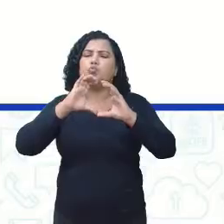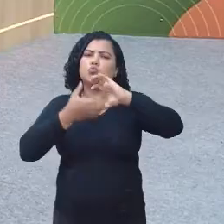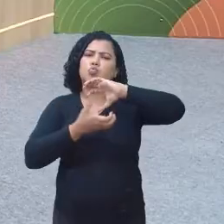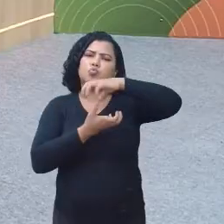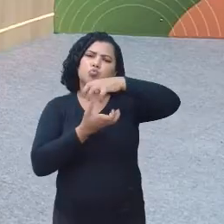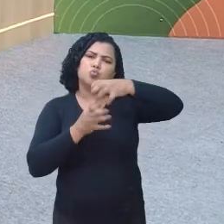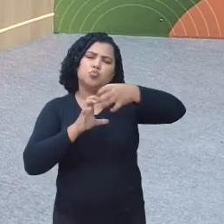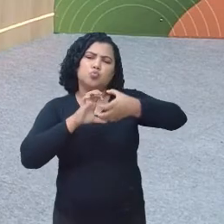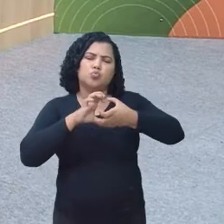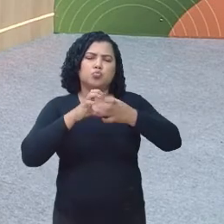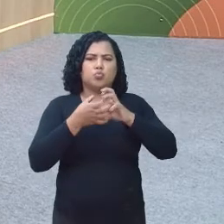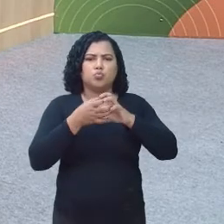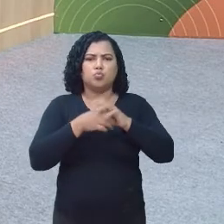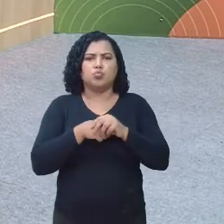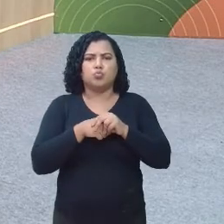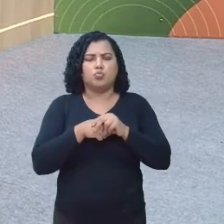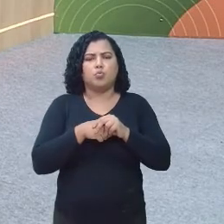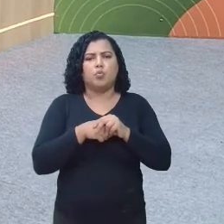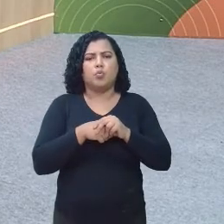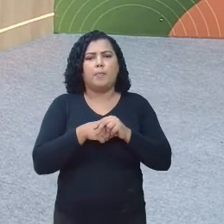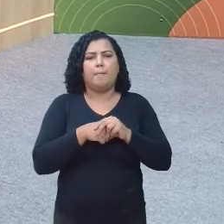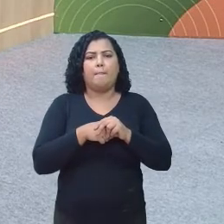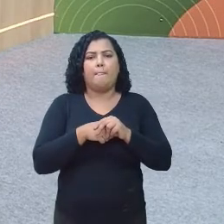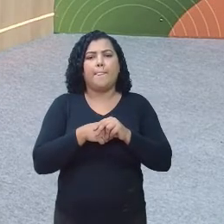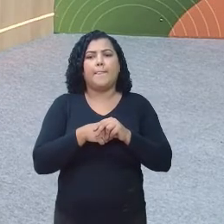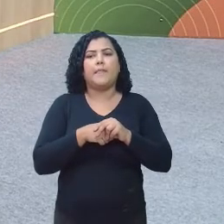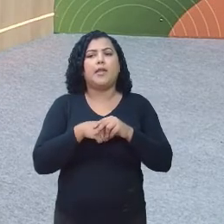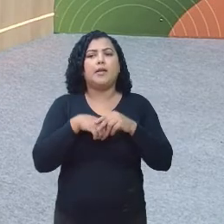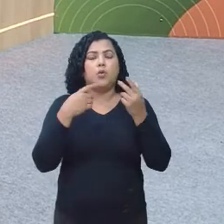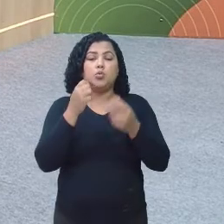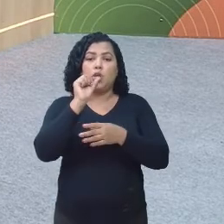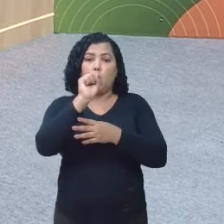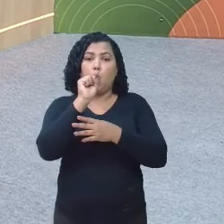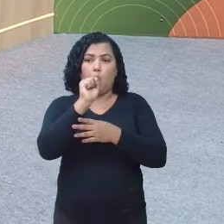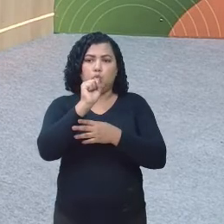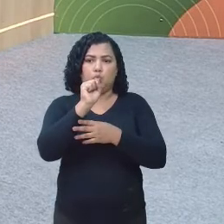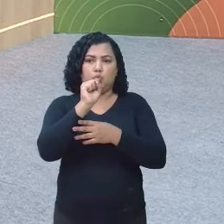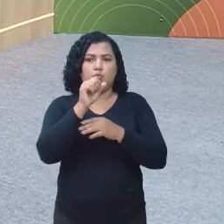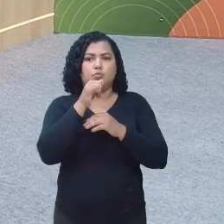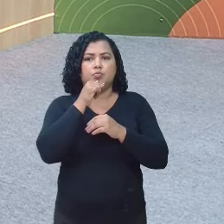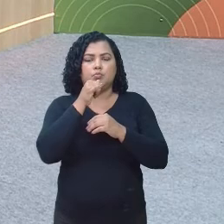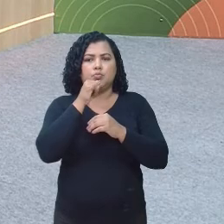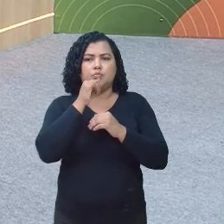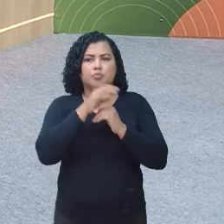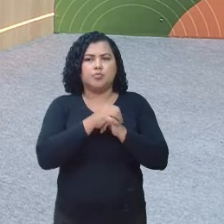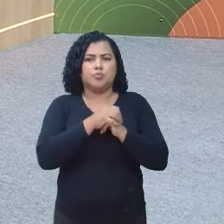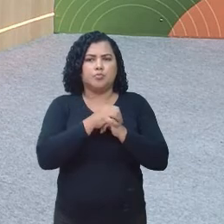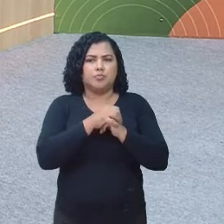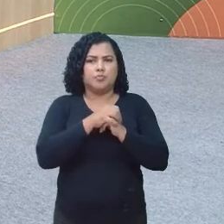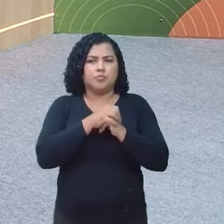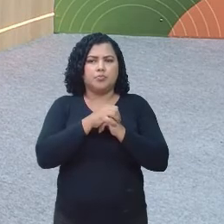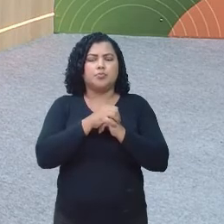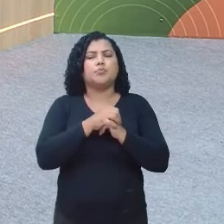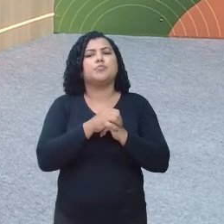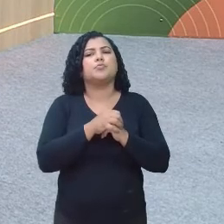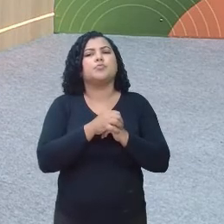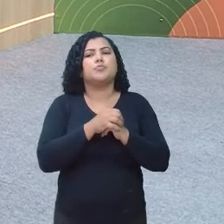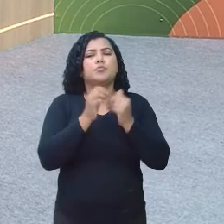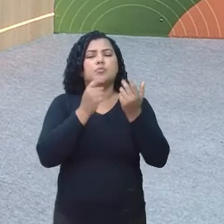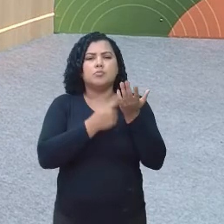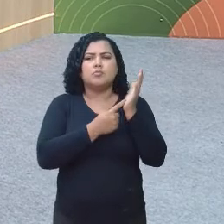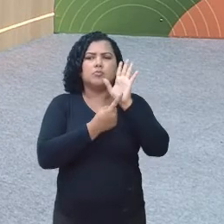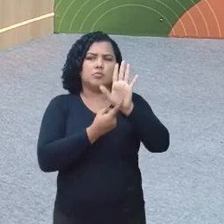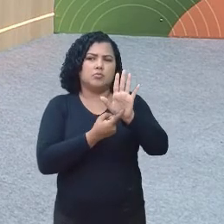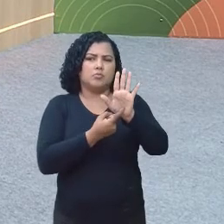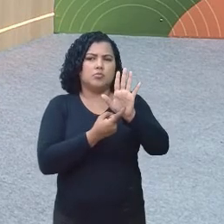ao total, né? Ou seja, eu tenho um total de 8 cubos nessa imagem aí. Se eu apresento como operação inversa, eu vou observar,